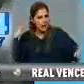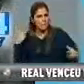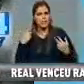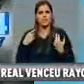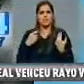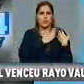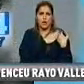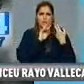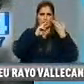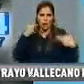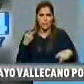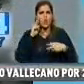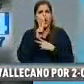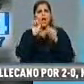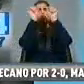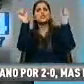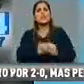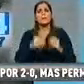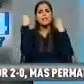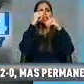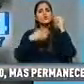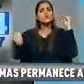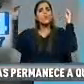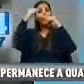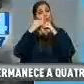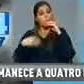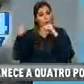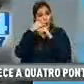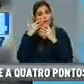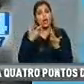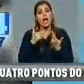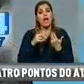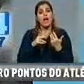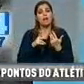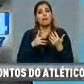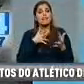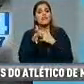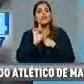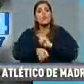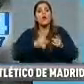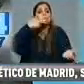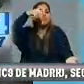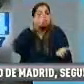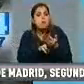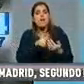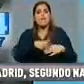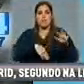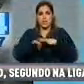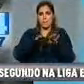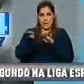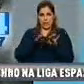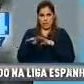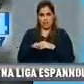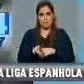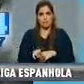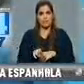nós vamos olhar para o sistema de ensino superior através daquilo que ele faz no terreno. E isso parece que é bastante inovador. E há também